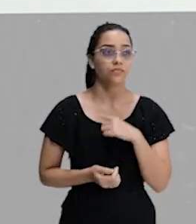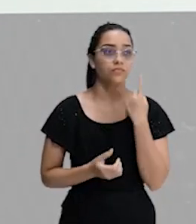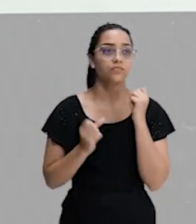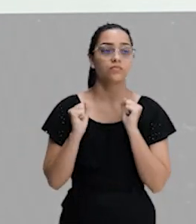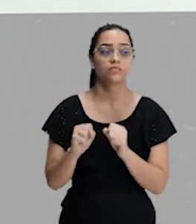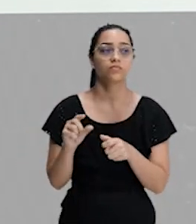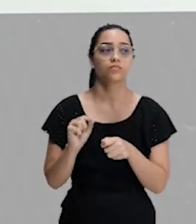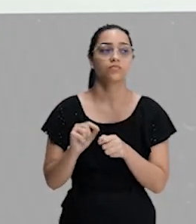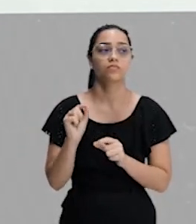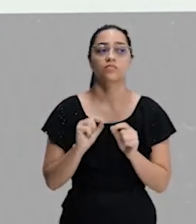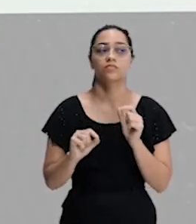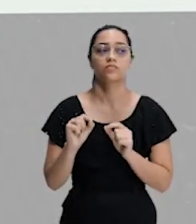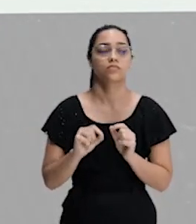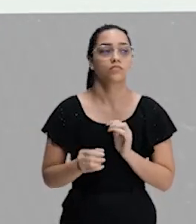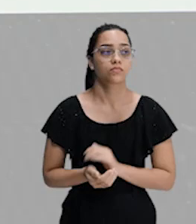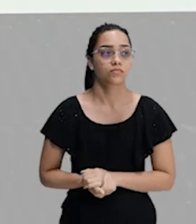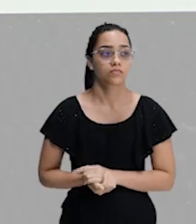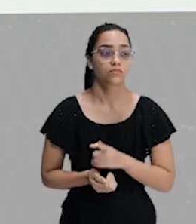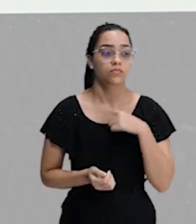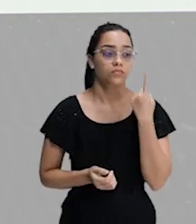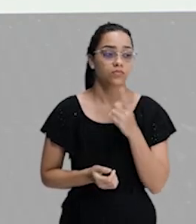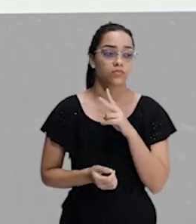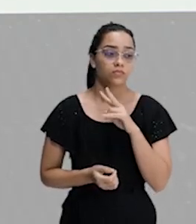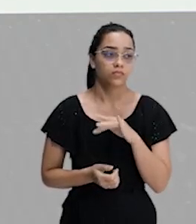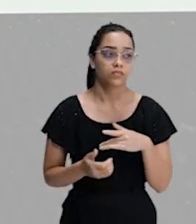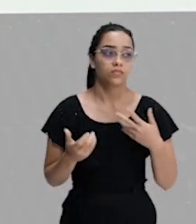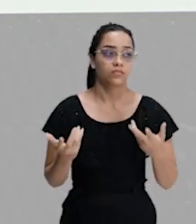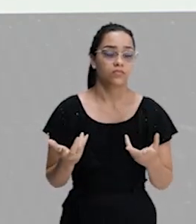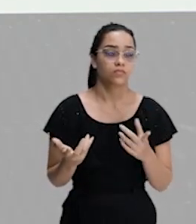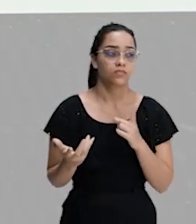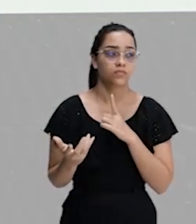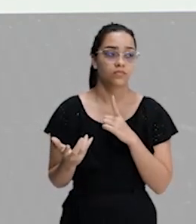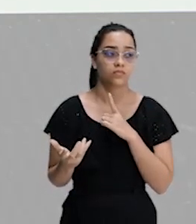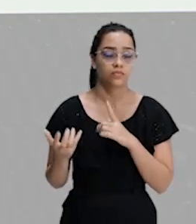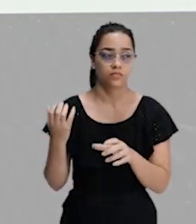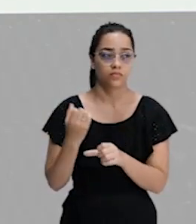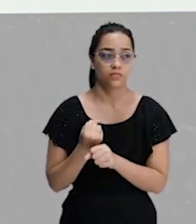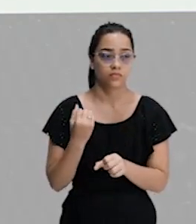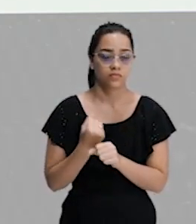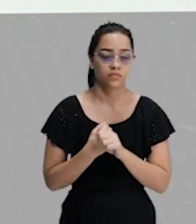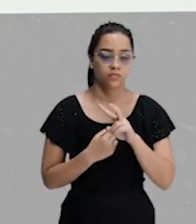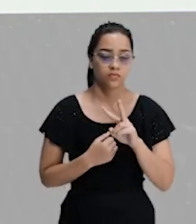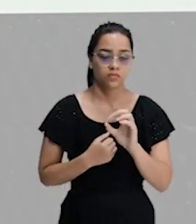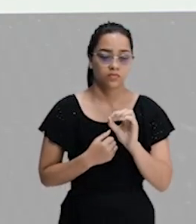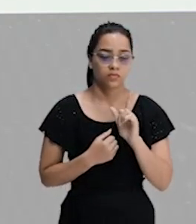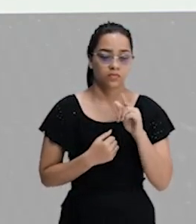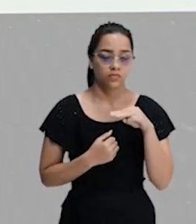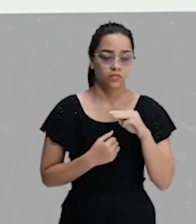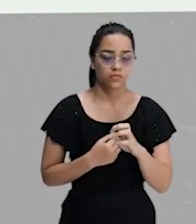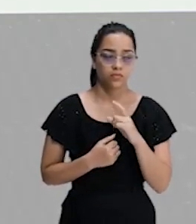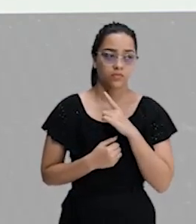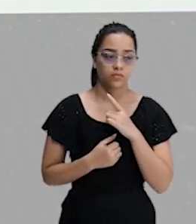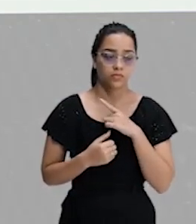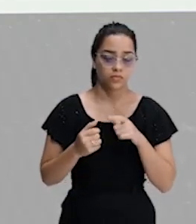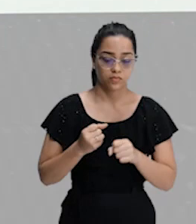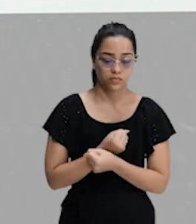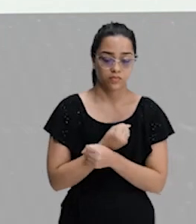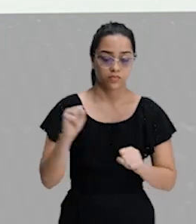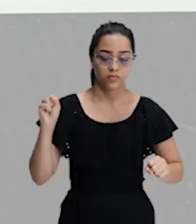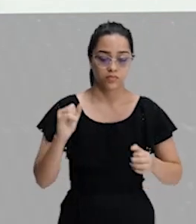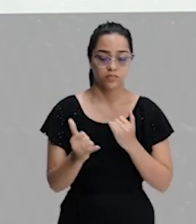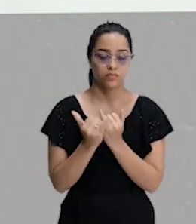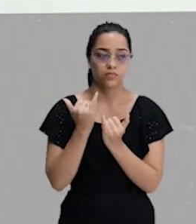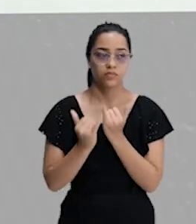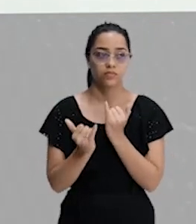pode fazer é o seguinte, pessoal. A gente vai calcular o volume desse cilindro maior como se ele fosse